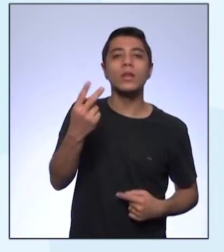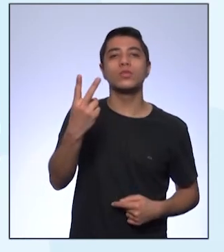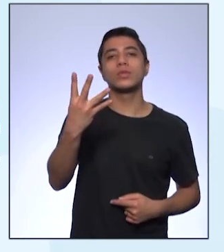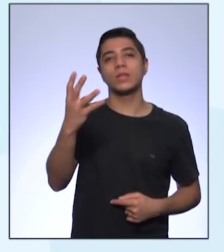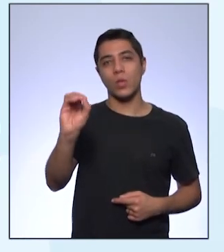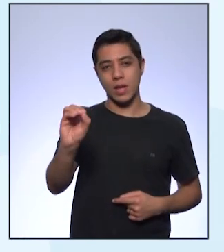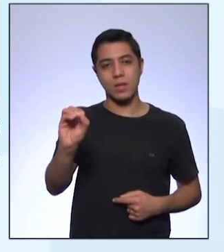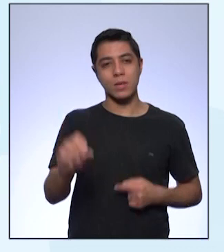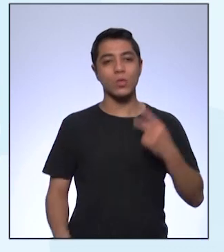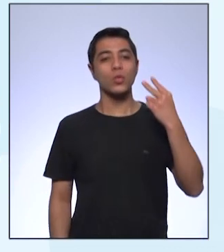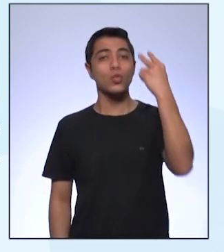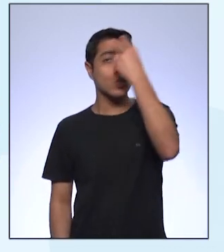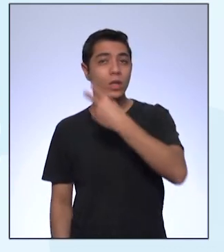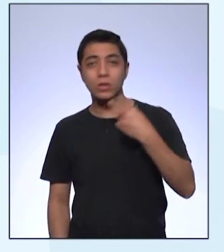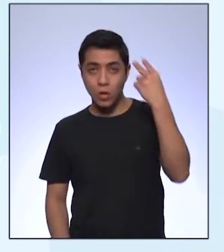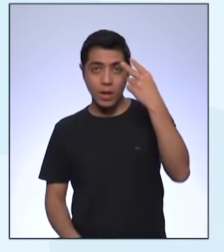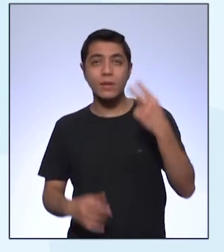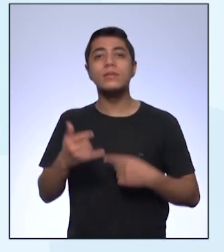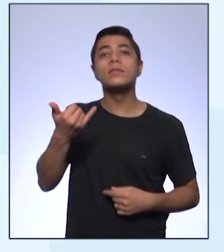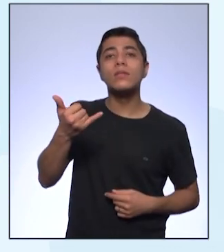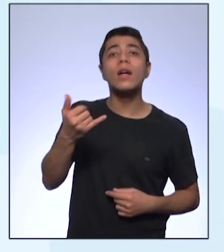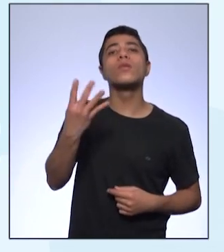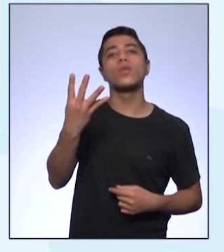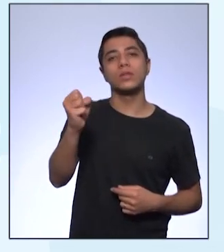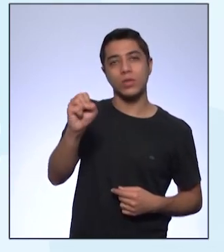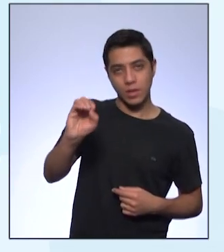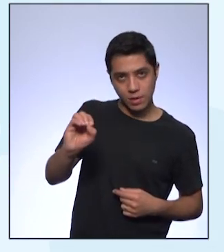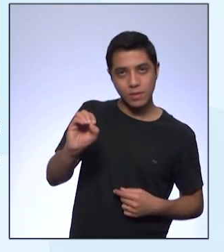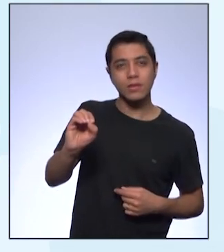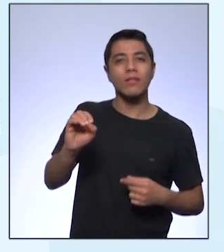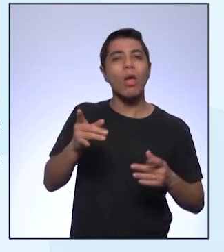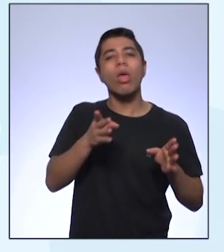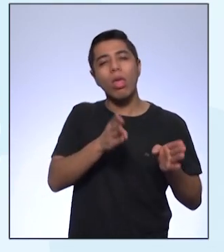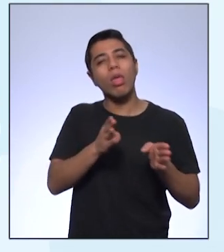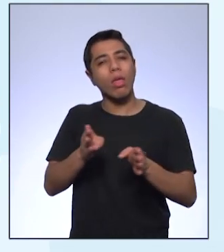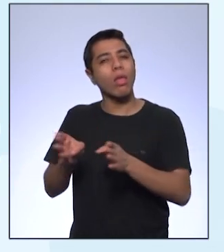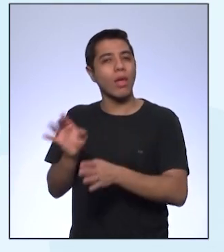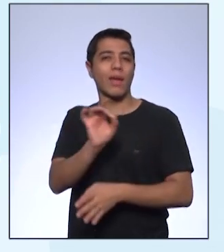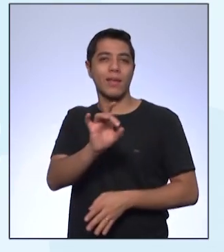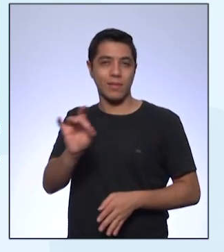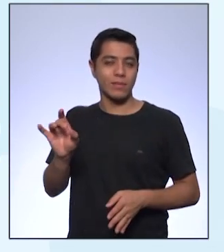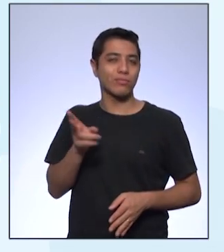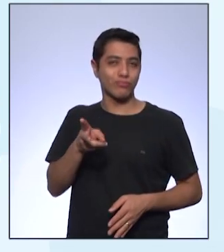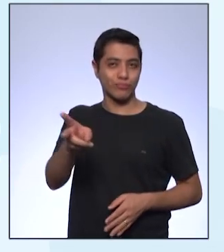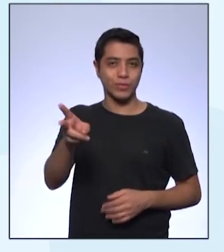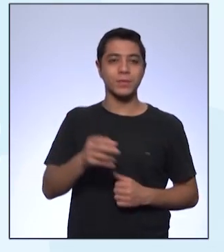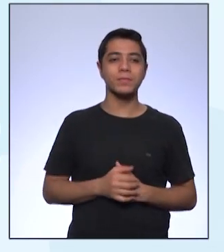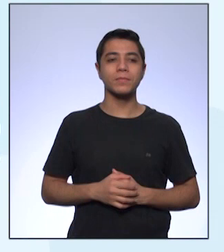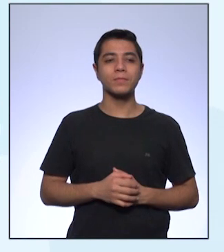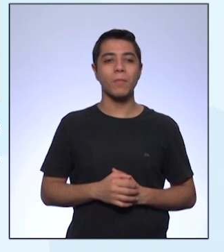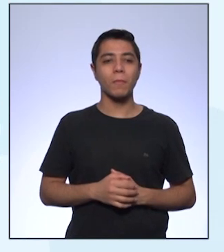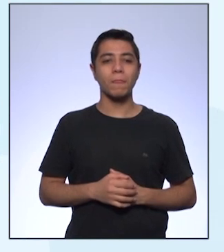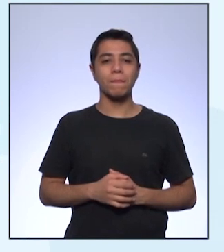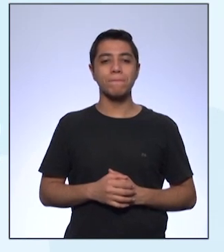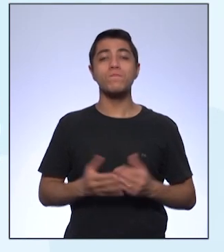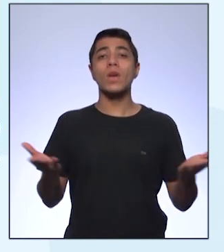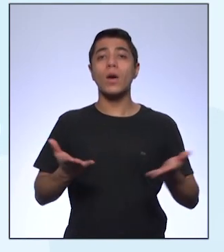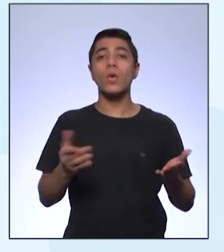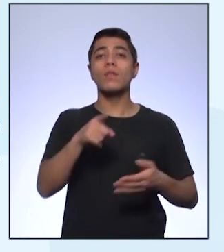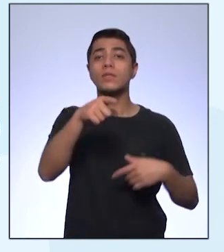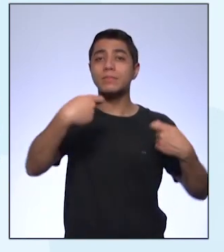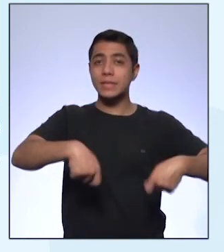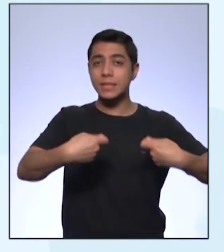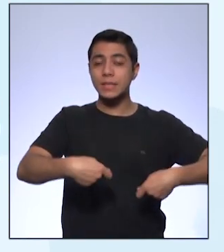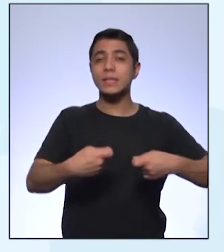os valores, escreva uma sentença matemática, aquela lei de formação que a gente falou agora há pouco, que representa essa situação contida